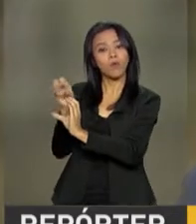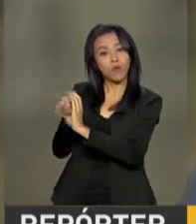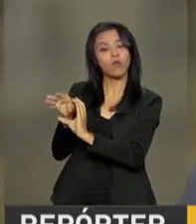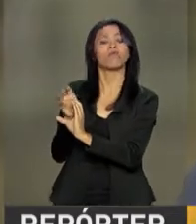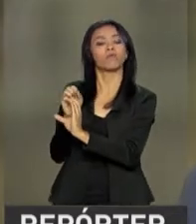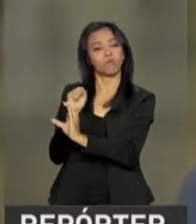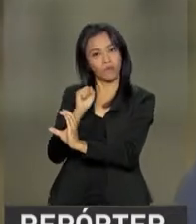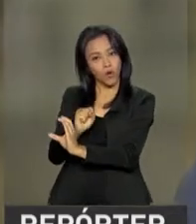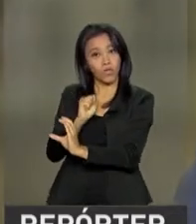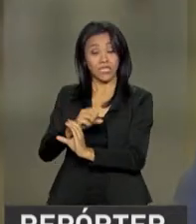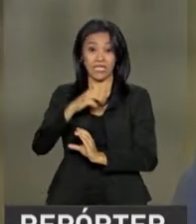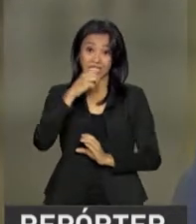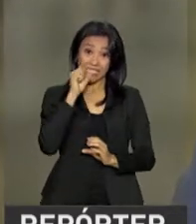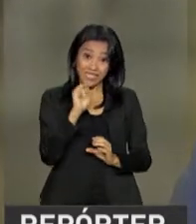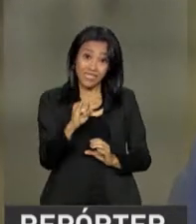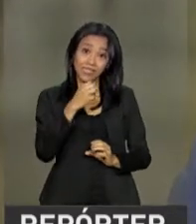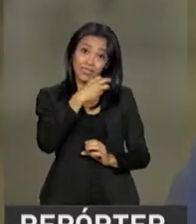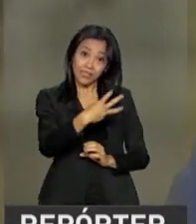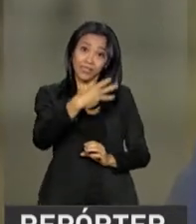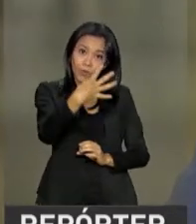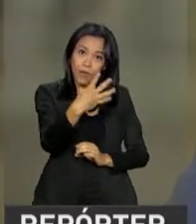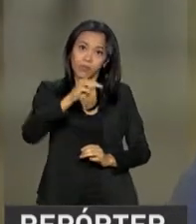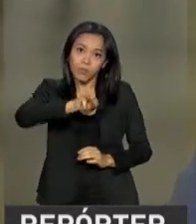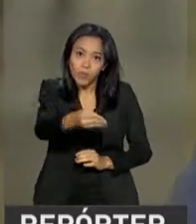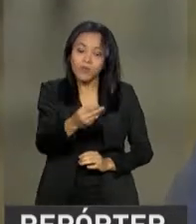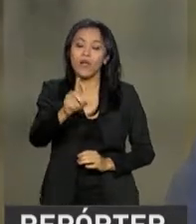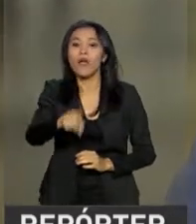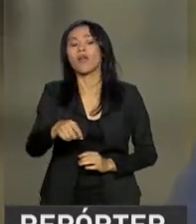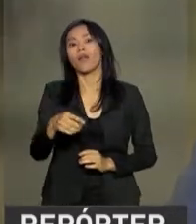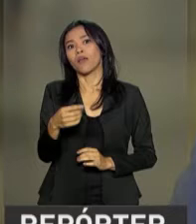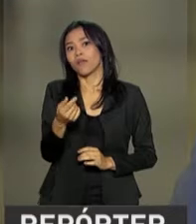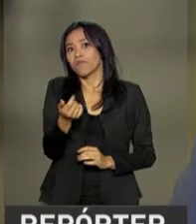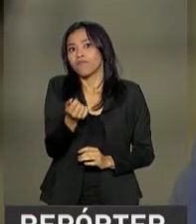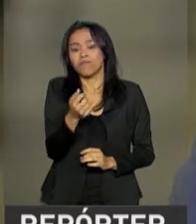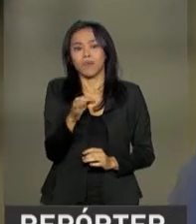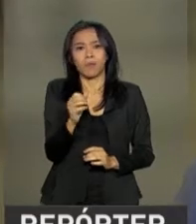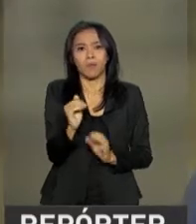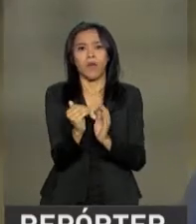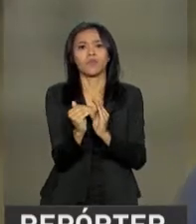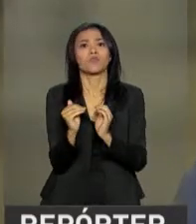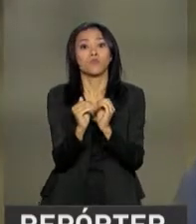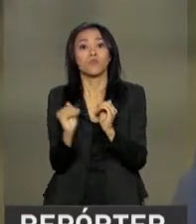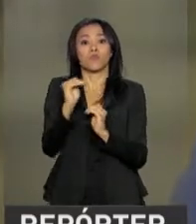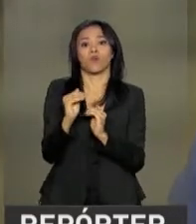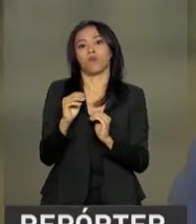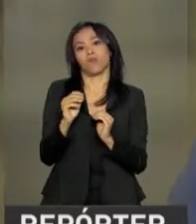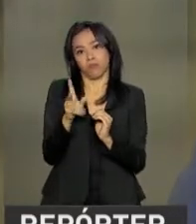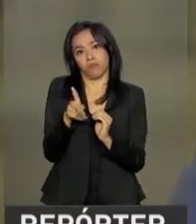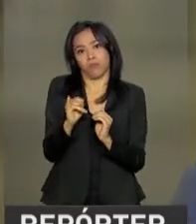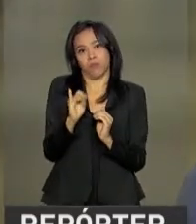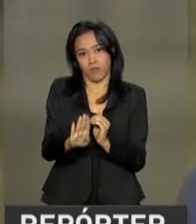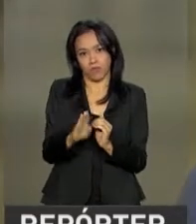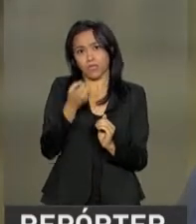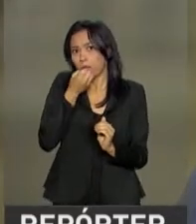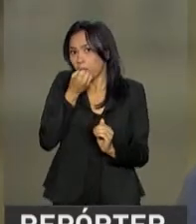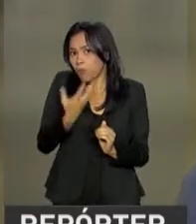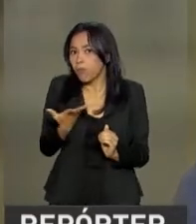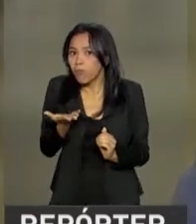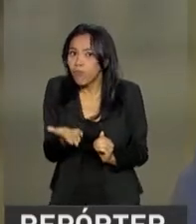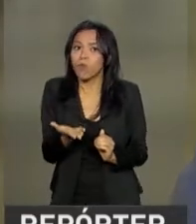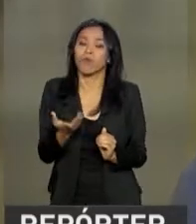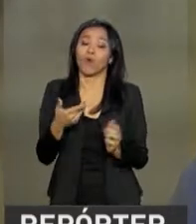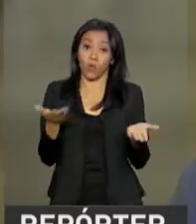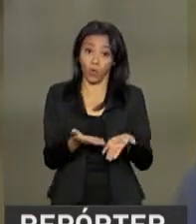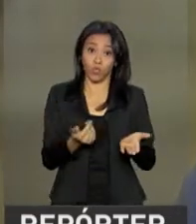se todos os 34 bilhões foram sacados a quase meio ponto percentual a mais de pib o que é muito é muito bom nós estamos falando hoje um